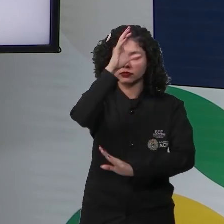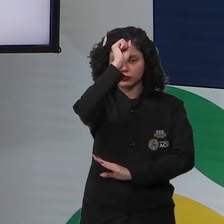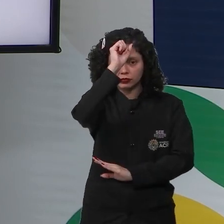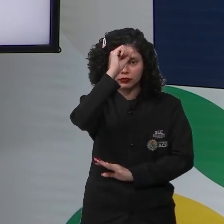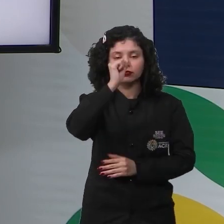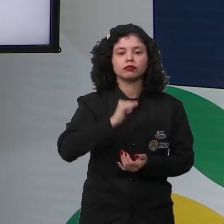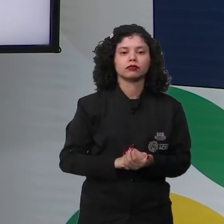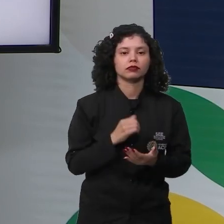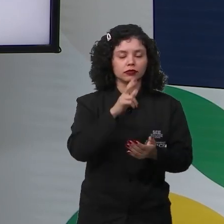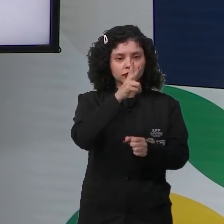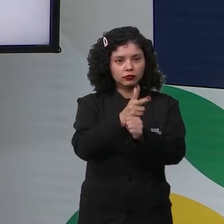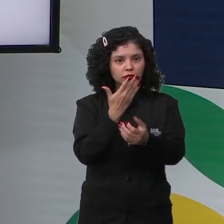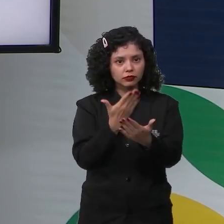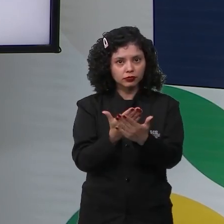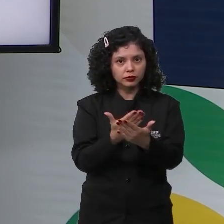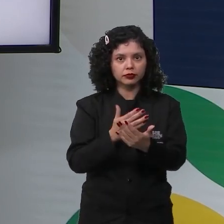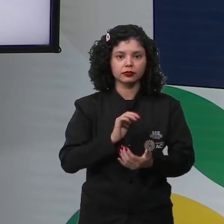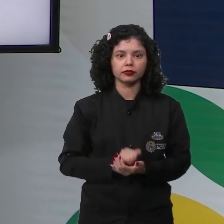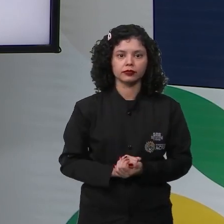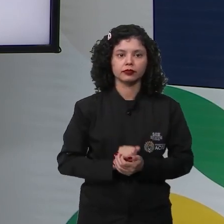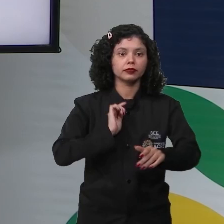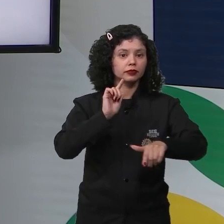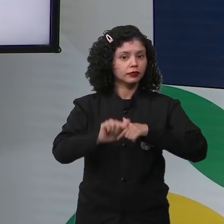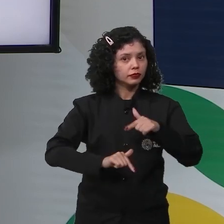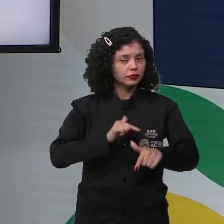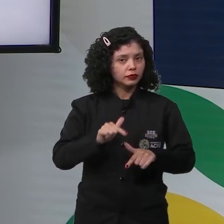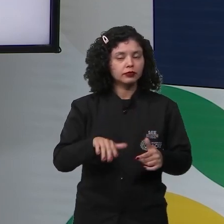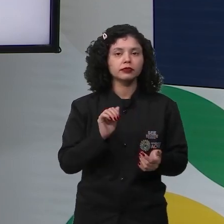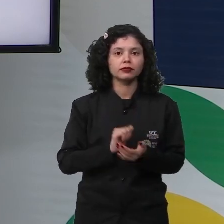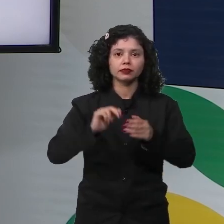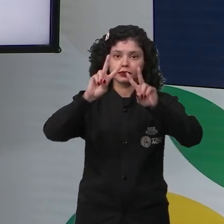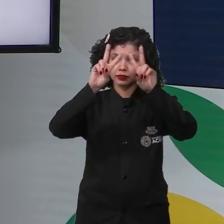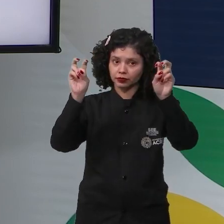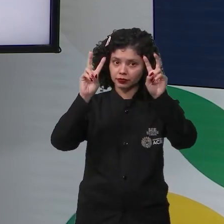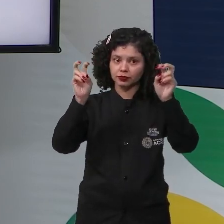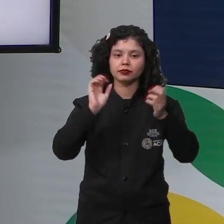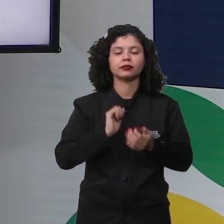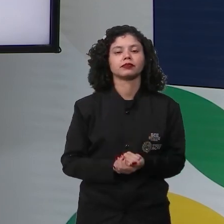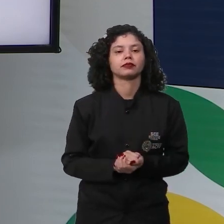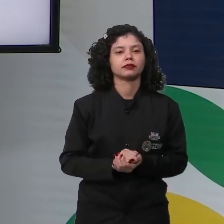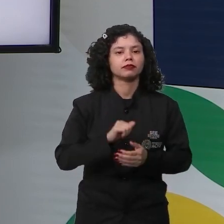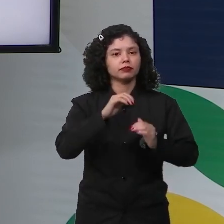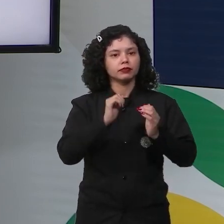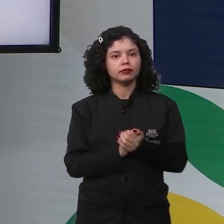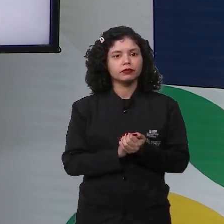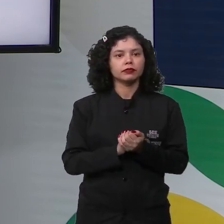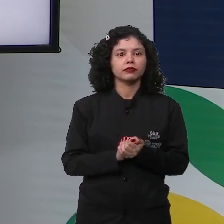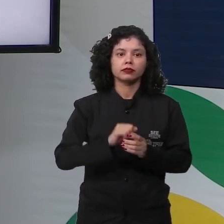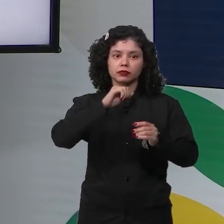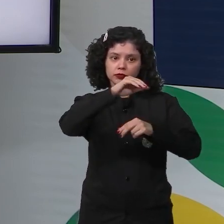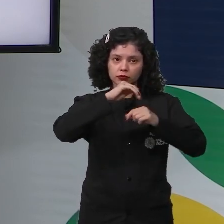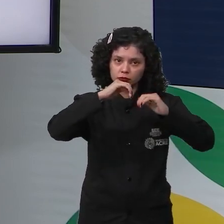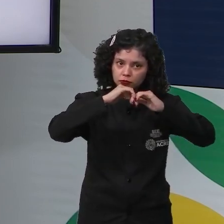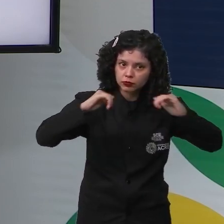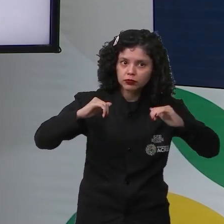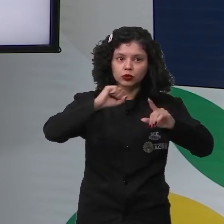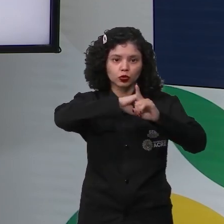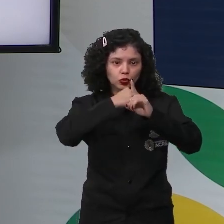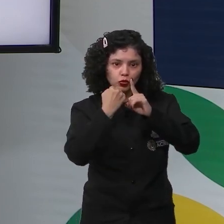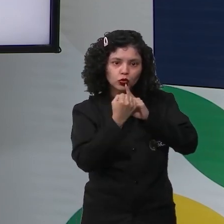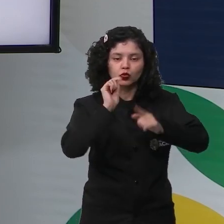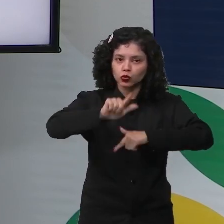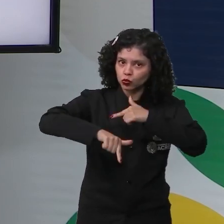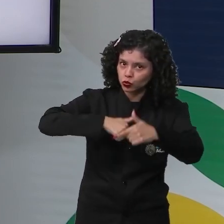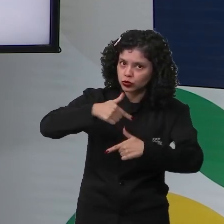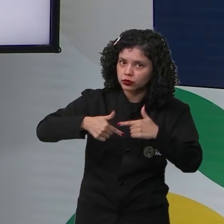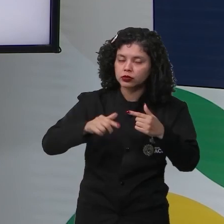aprendizado nesta videoaula. Nós vamos trabalhar a respeito da divisão social do trabalho. Você